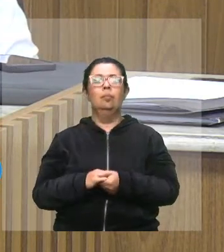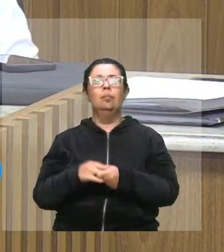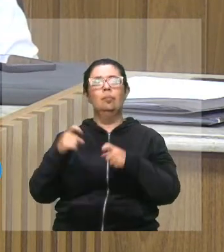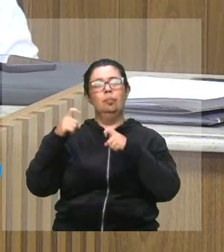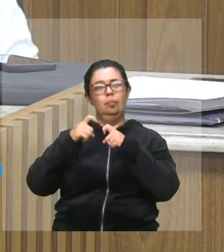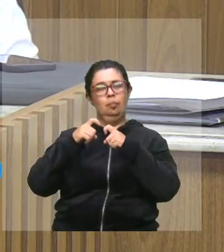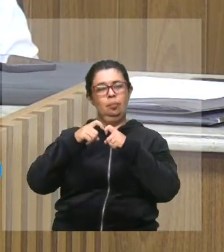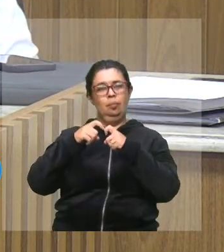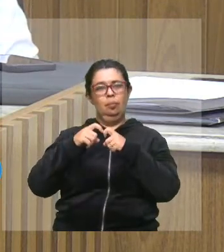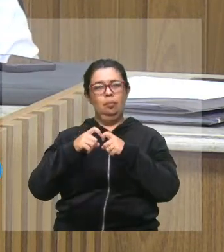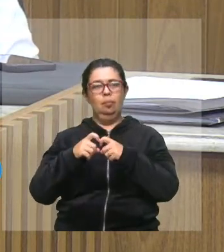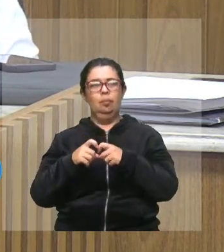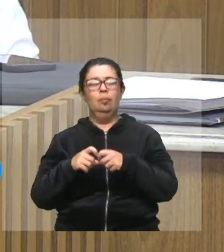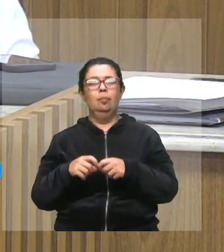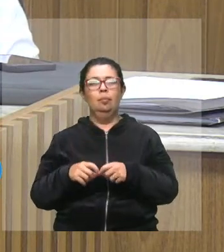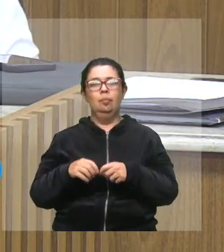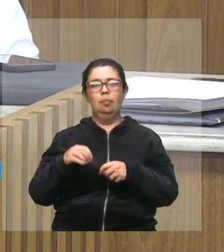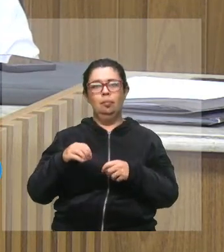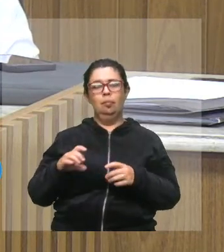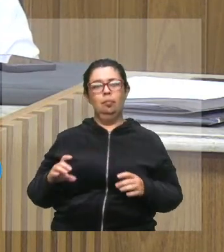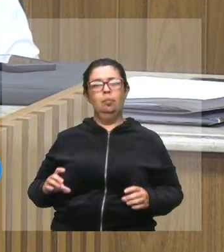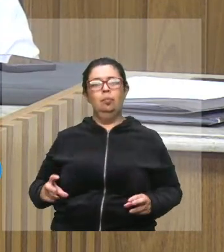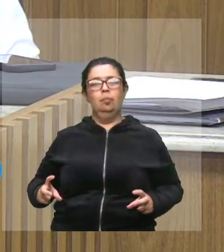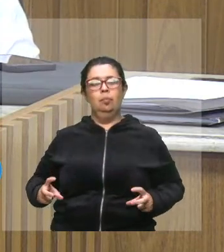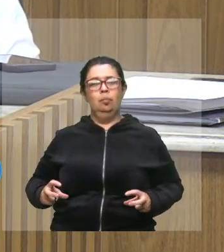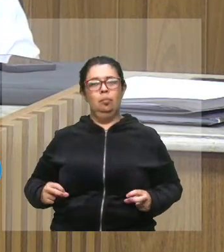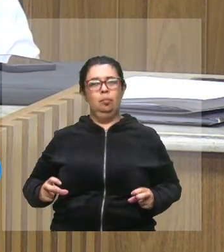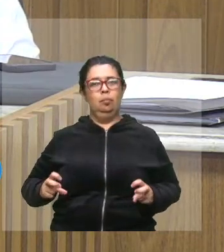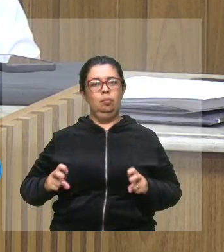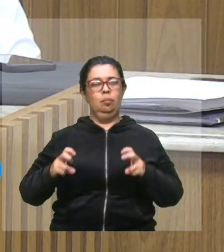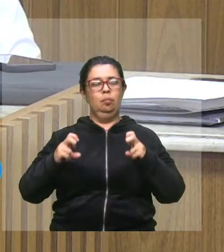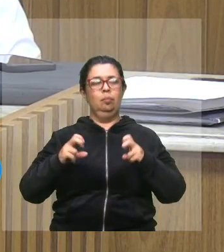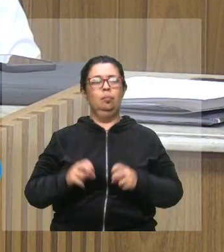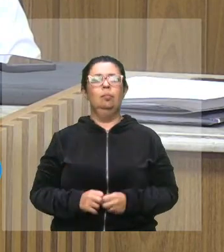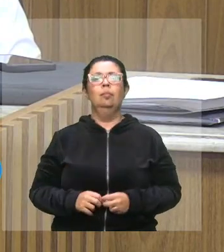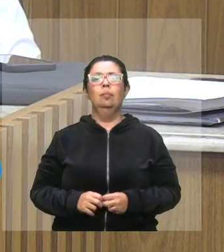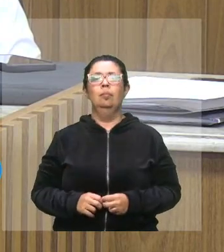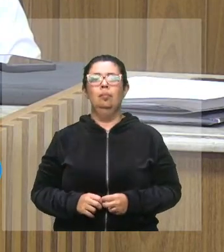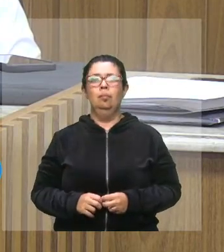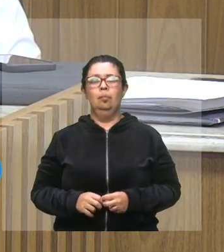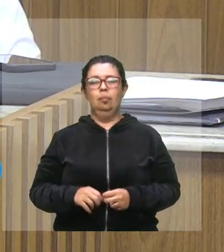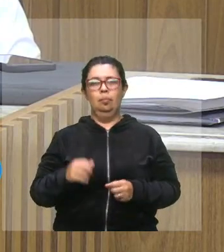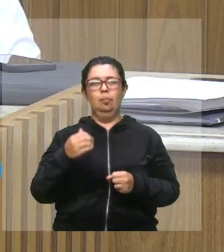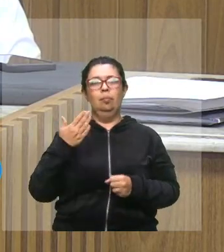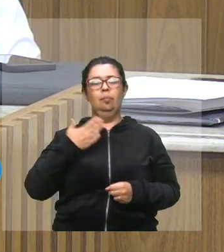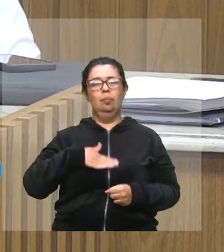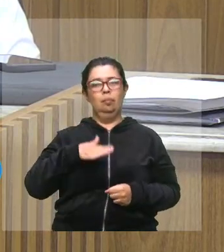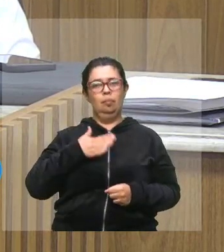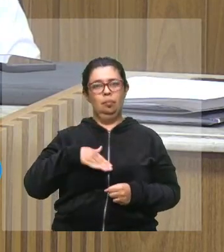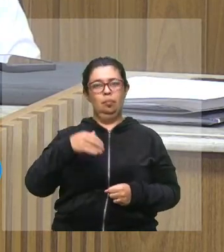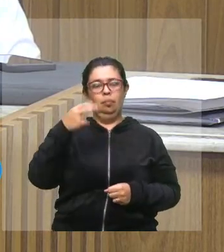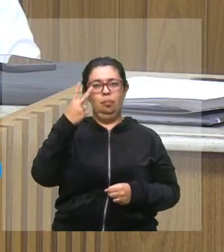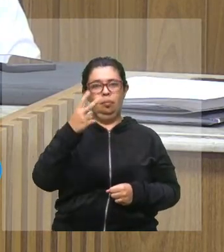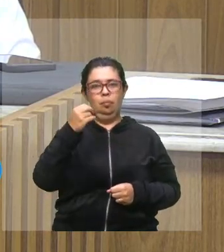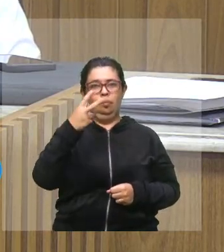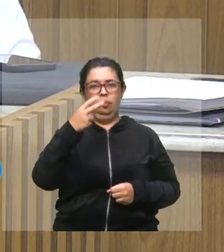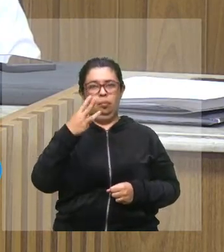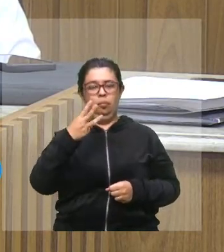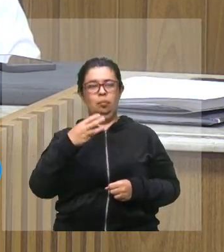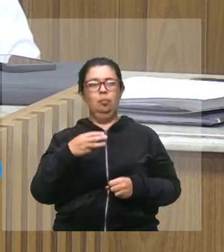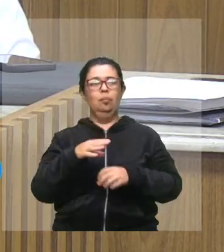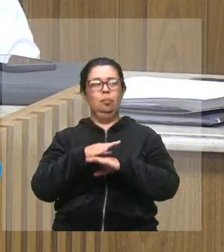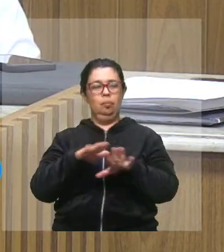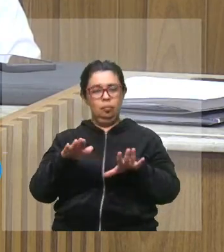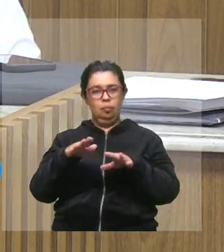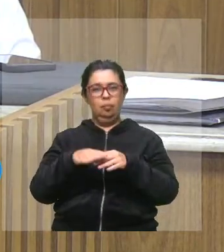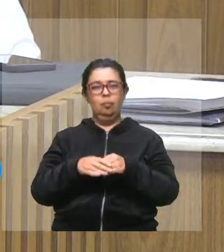de 2018 em oncologia clínica. Em agosto de 2023, concluiu sua pós-graduação